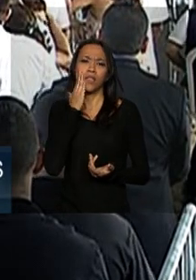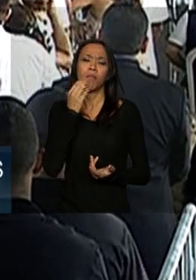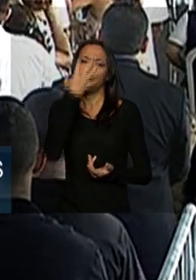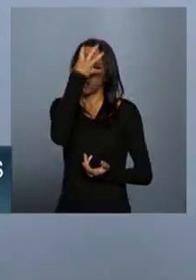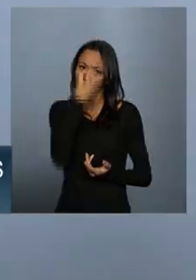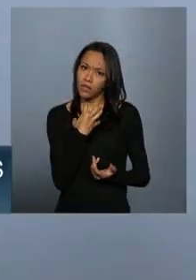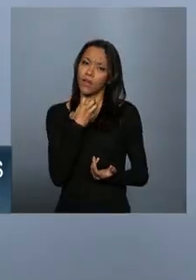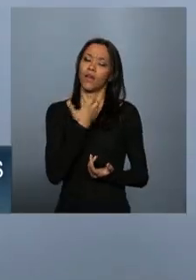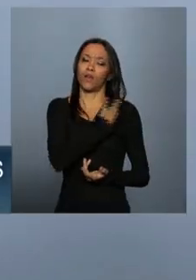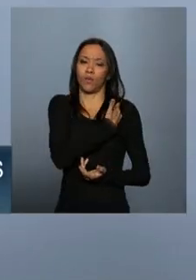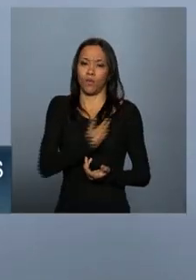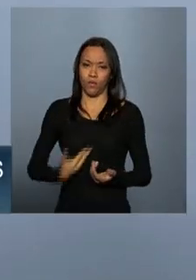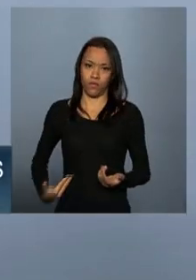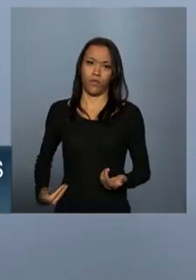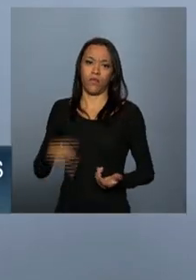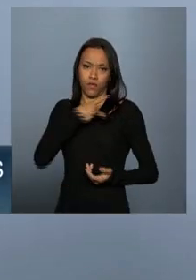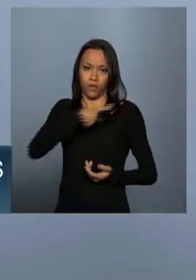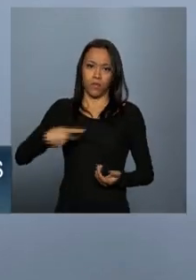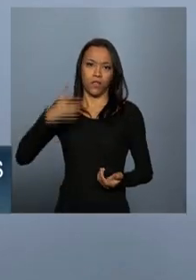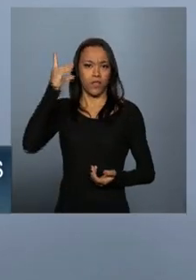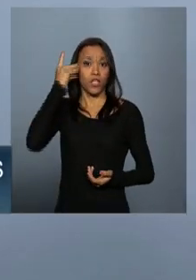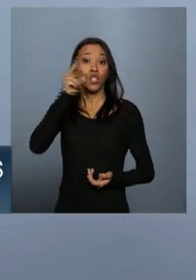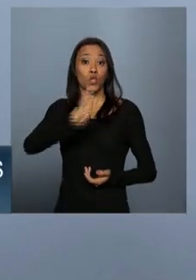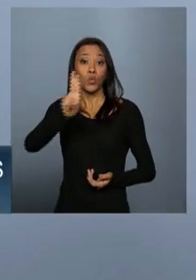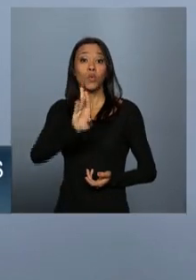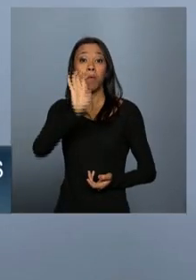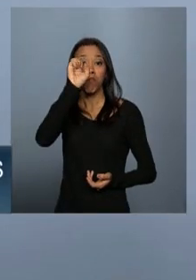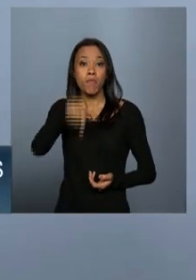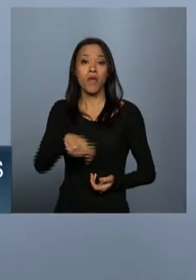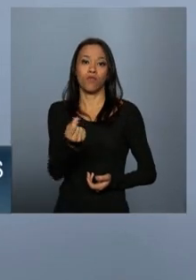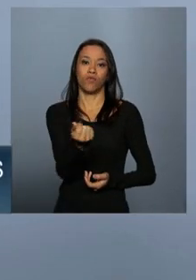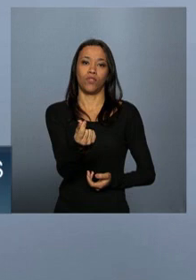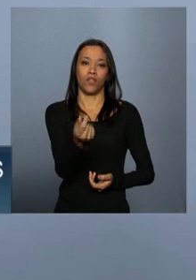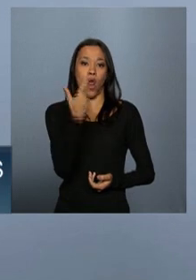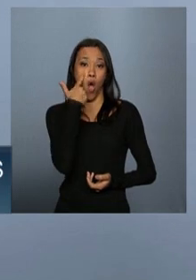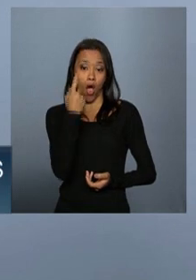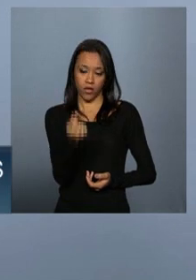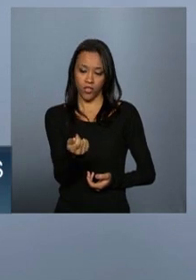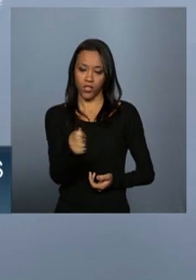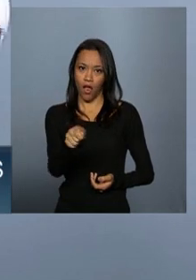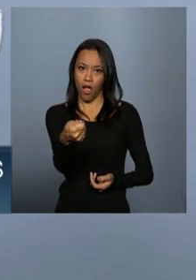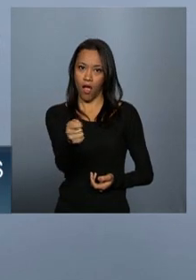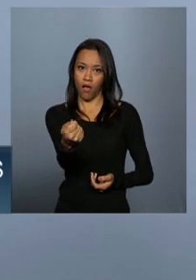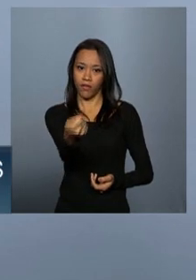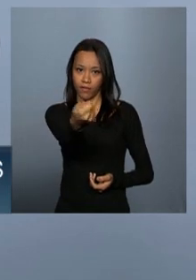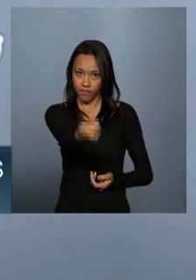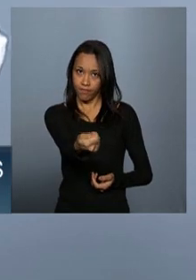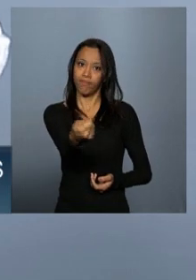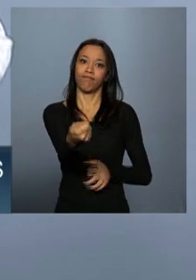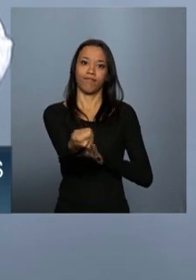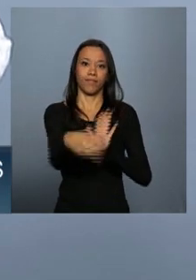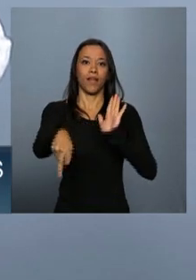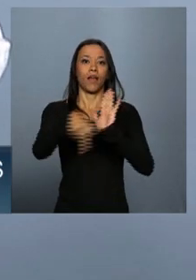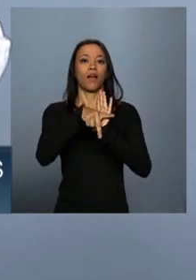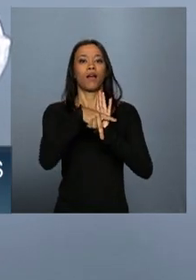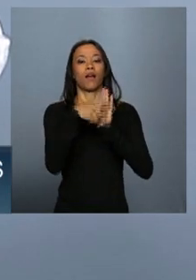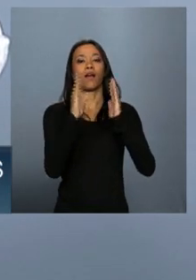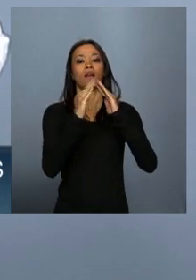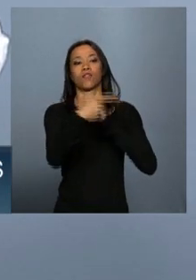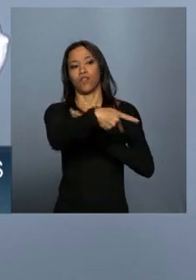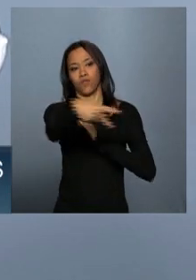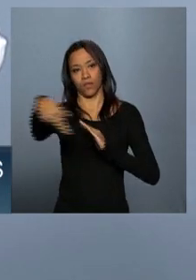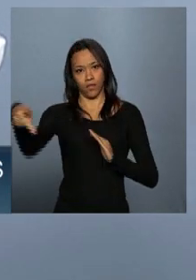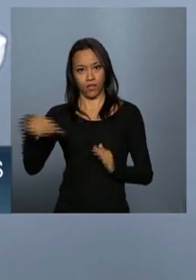sério, honrado, que usa bem o dinheiro. Está aqui o exemplo hoje, usa tão bem o dinheiro que está aqui a chave da casa própria que vocês estão